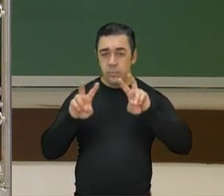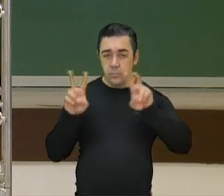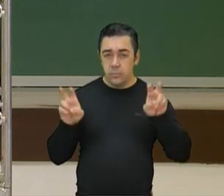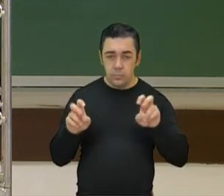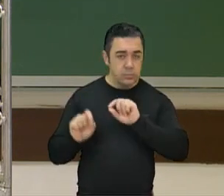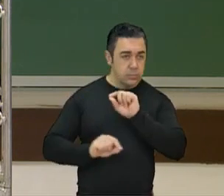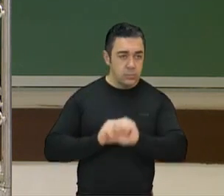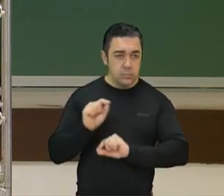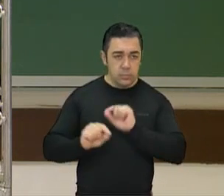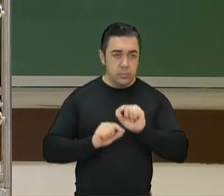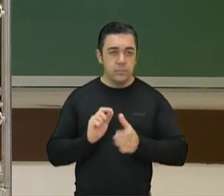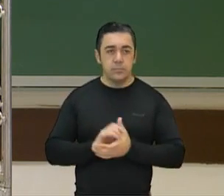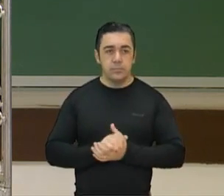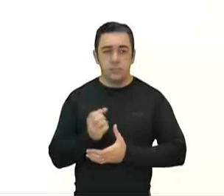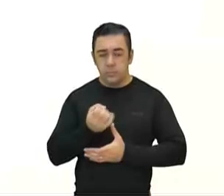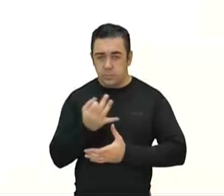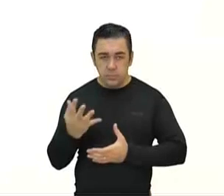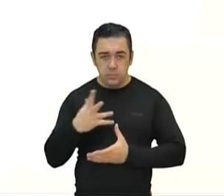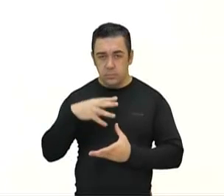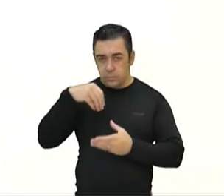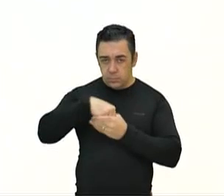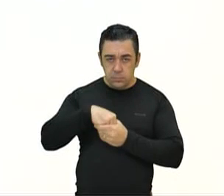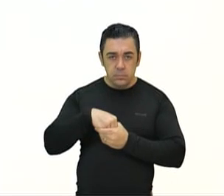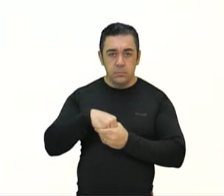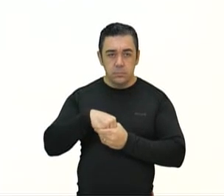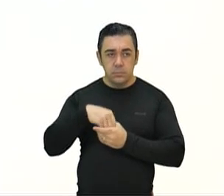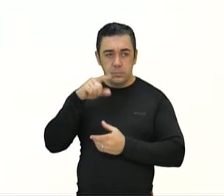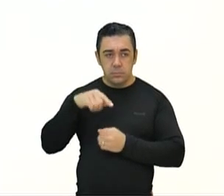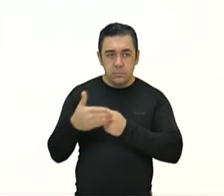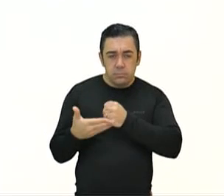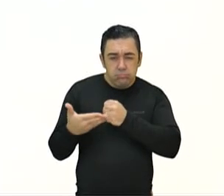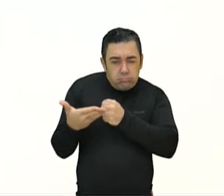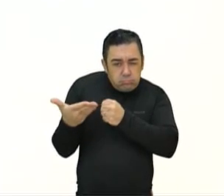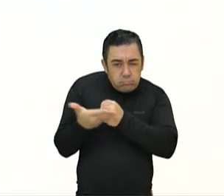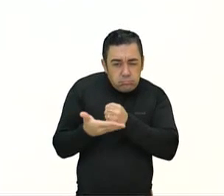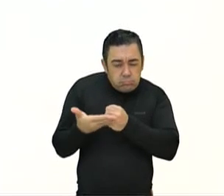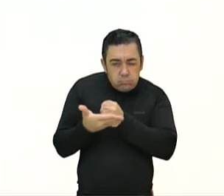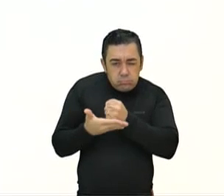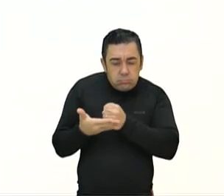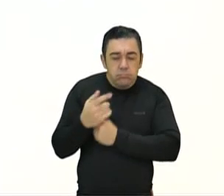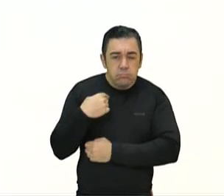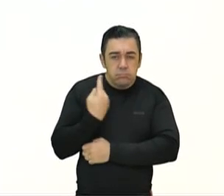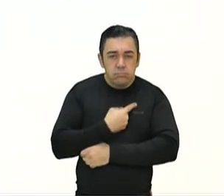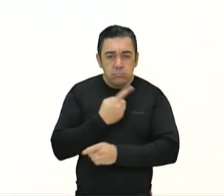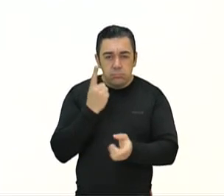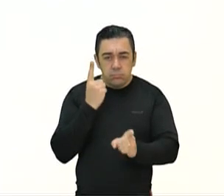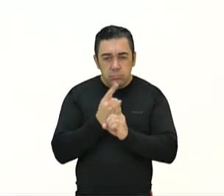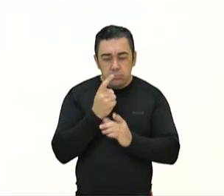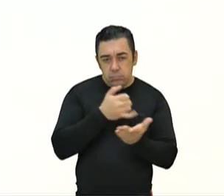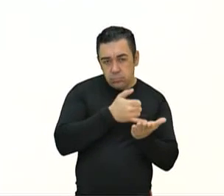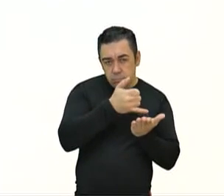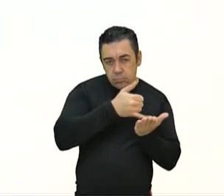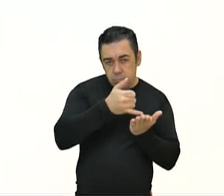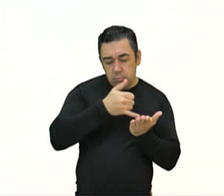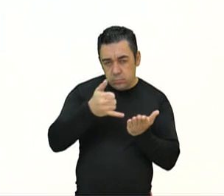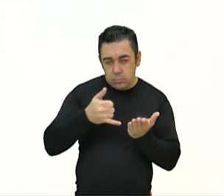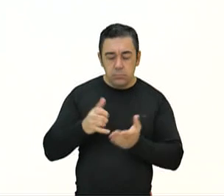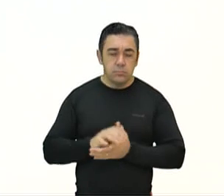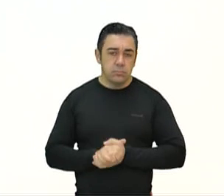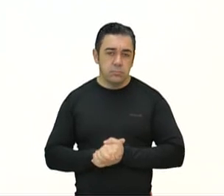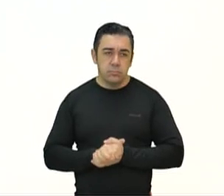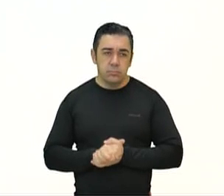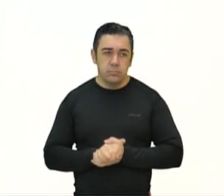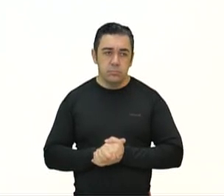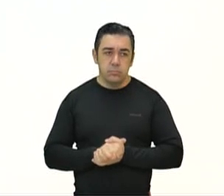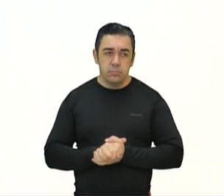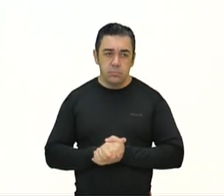tópico, alguns componentes básicos mais presentes nos circuitos. Também